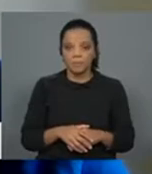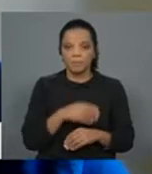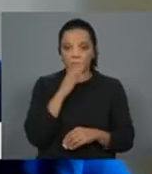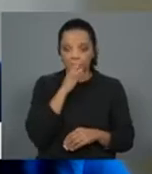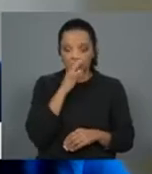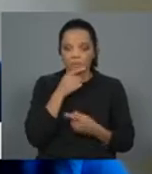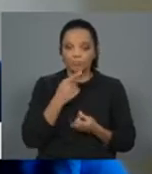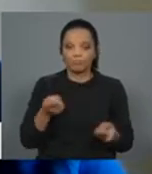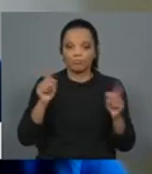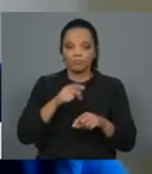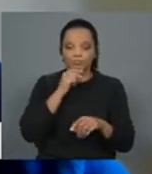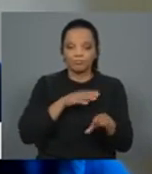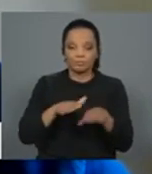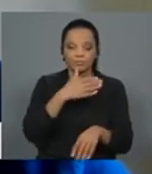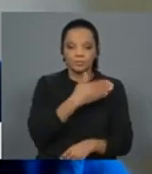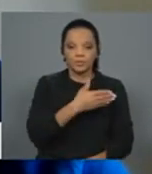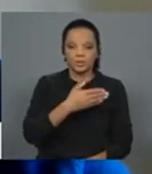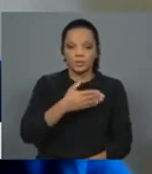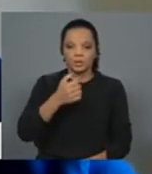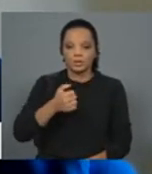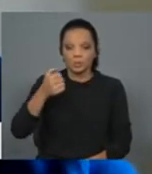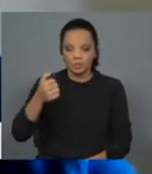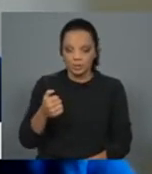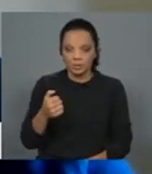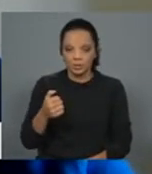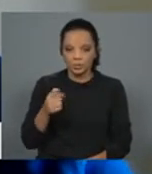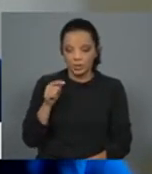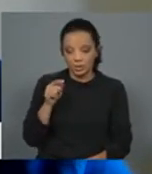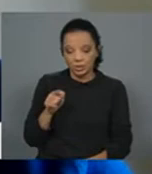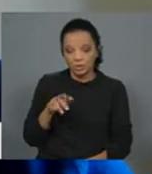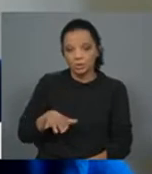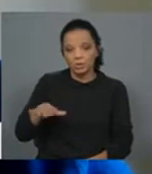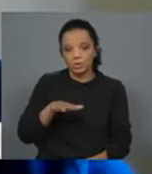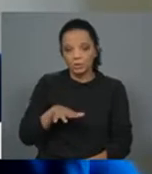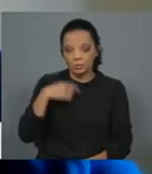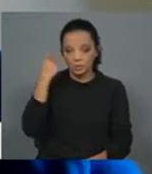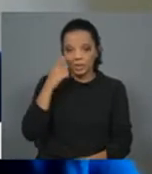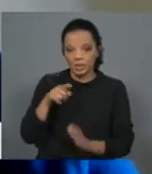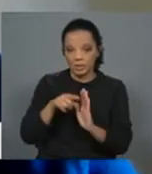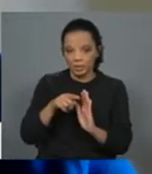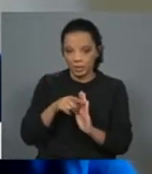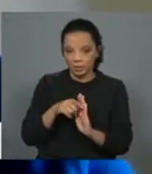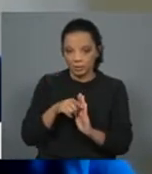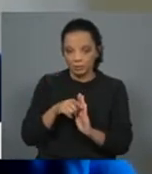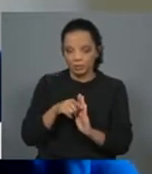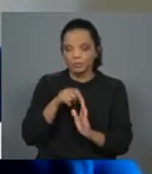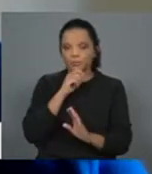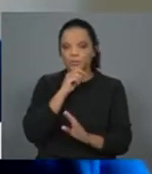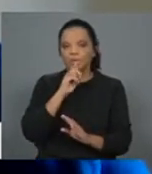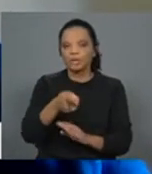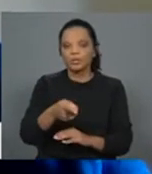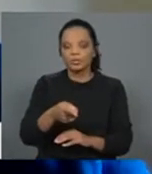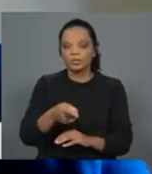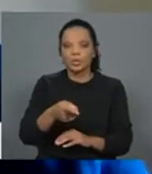uma repetição do sismo de 1755, e isto é um cenário pessimista, o mais provável é não ser